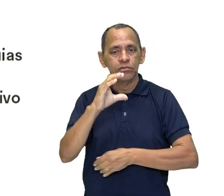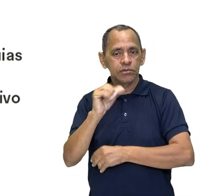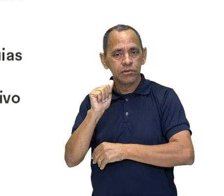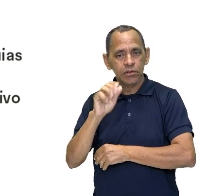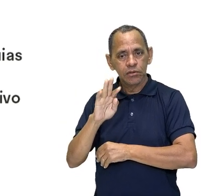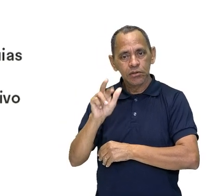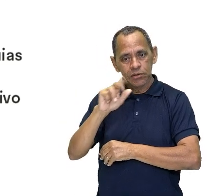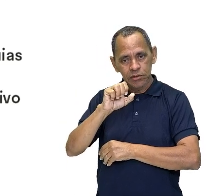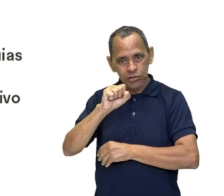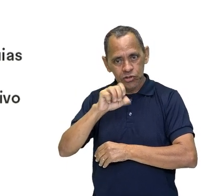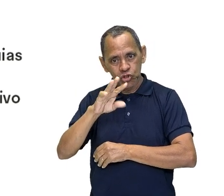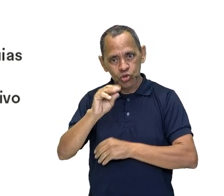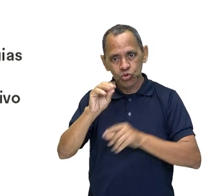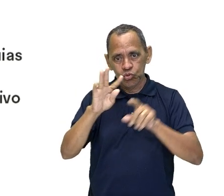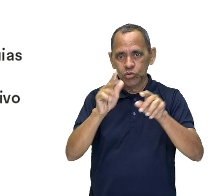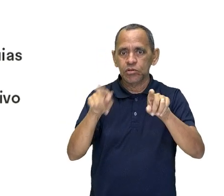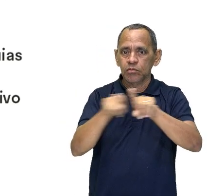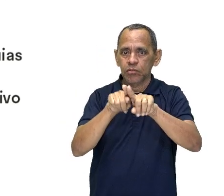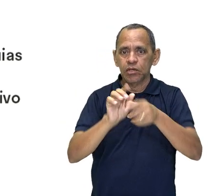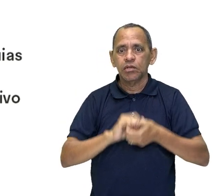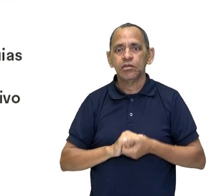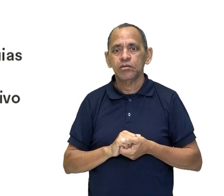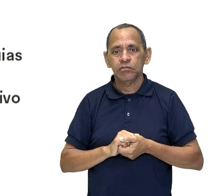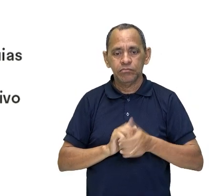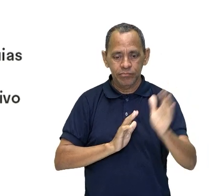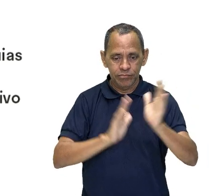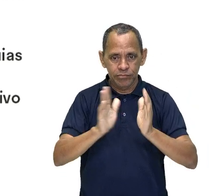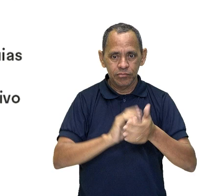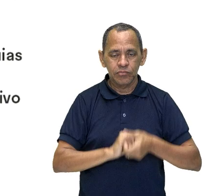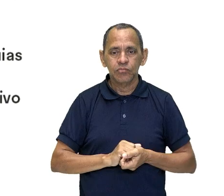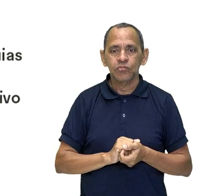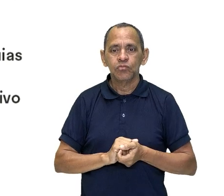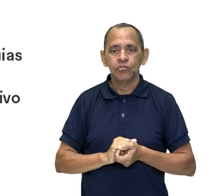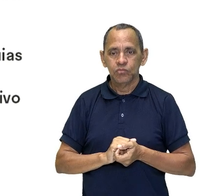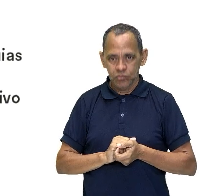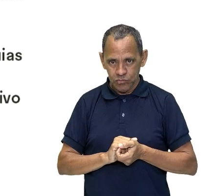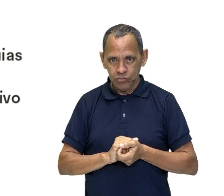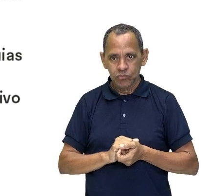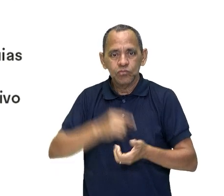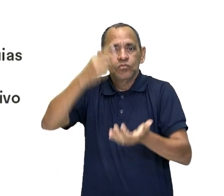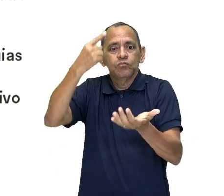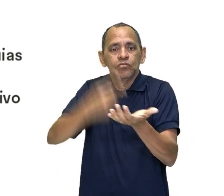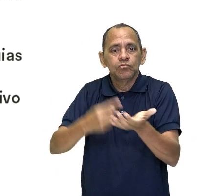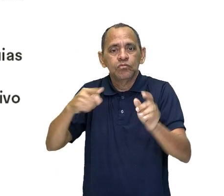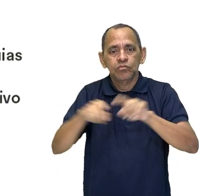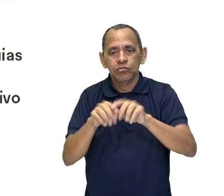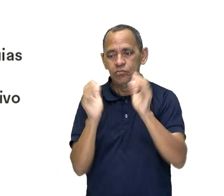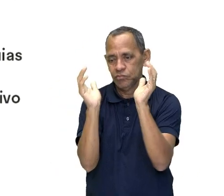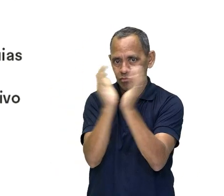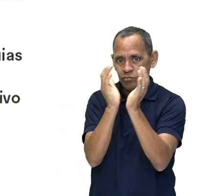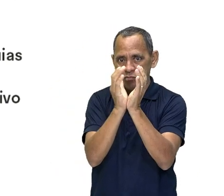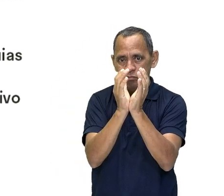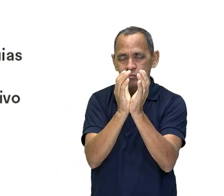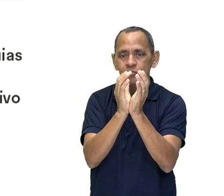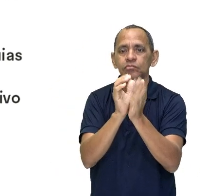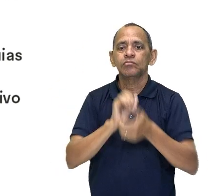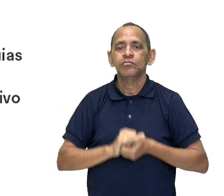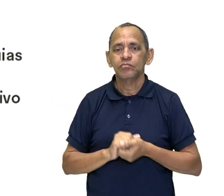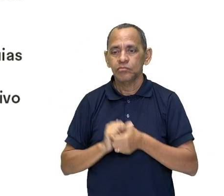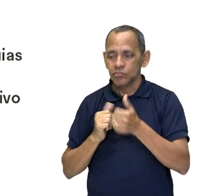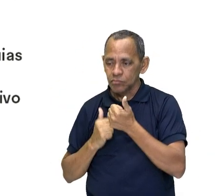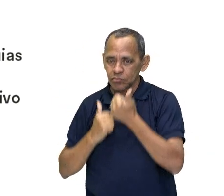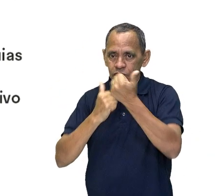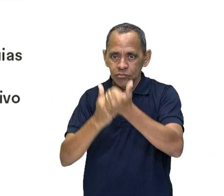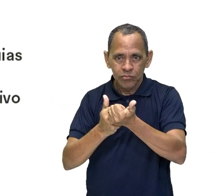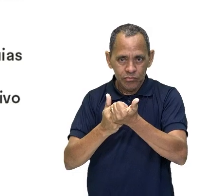vê também o convênio de Taubaté, que foi um grande convênio que o governo basicamente apoiou os cafeicultores para que